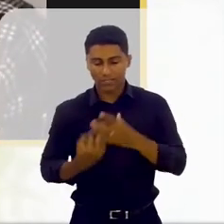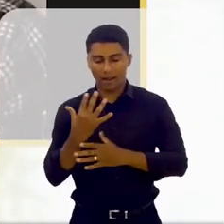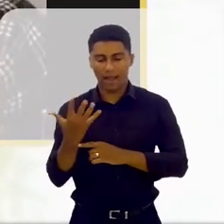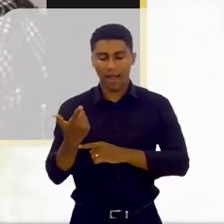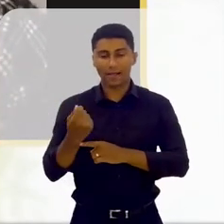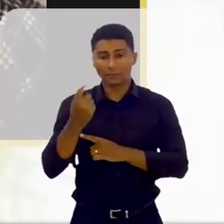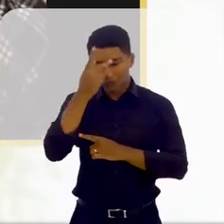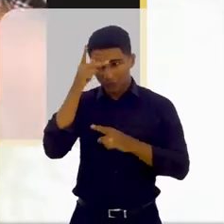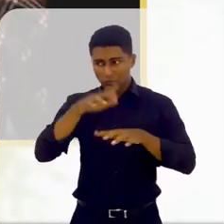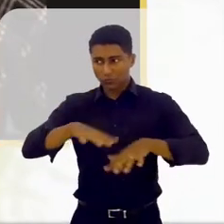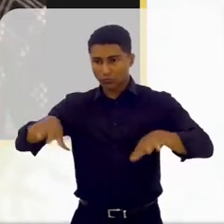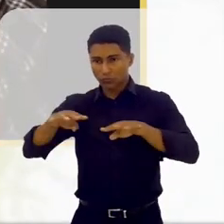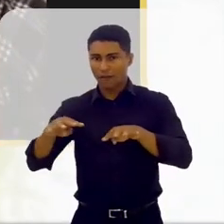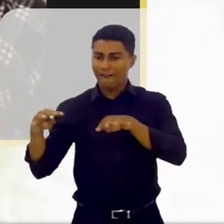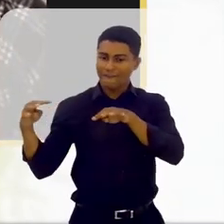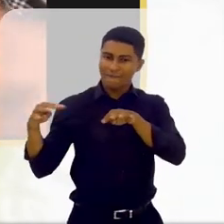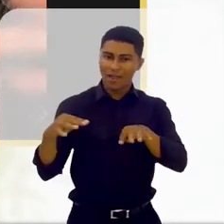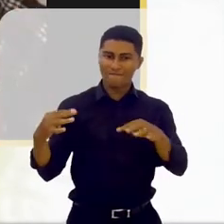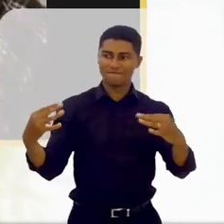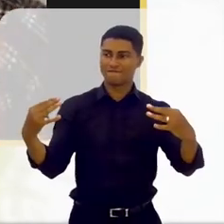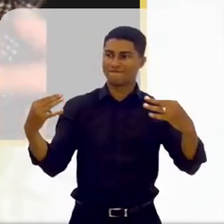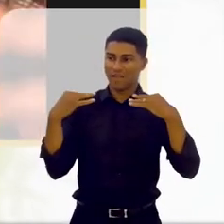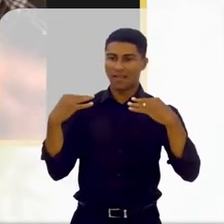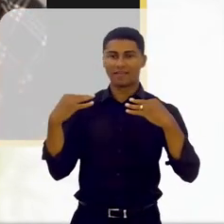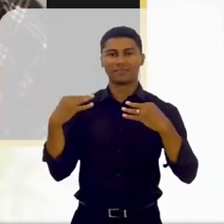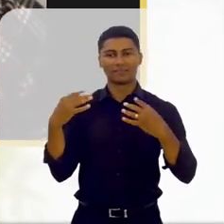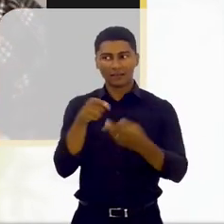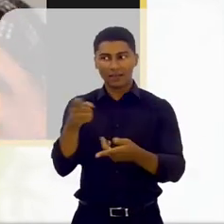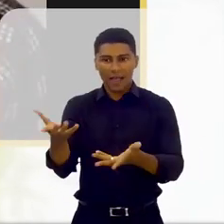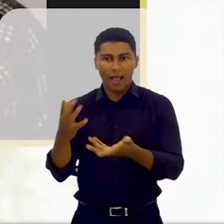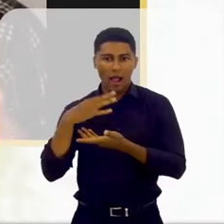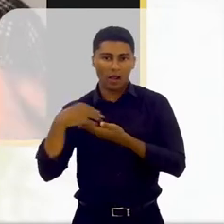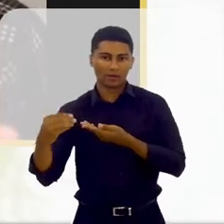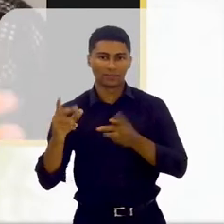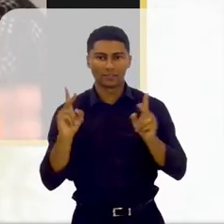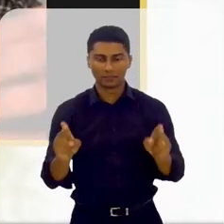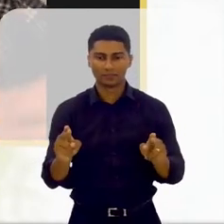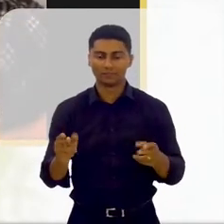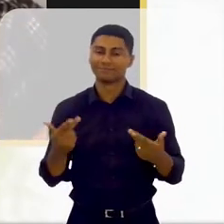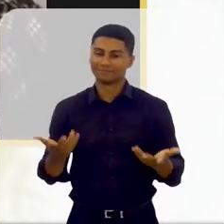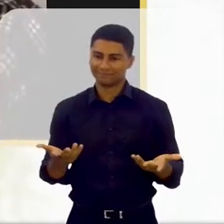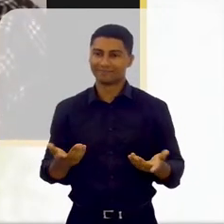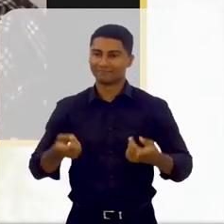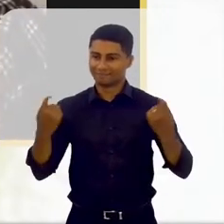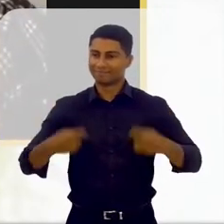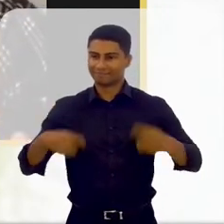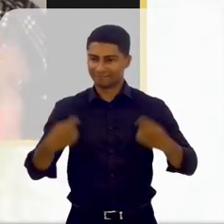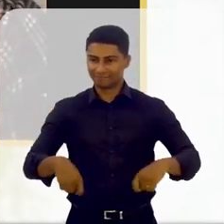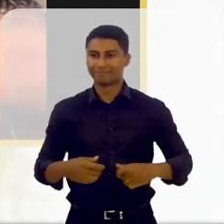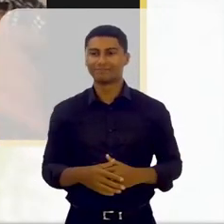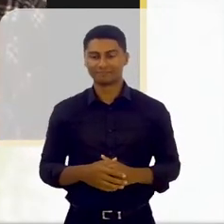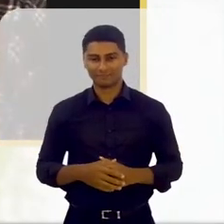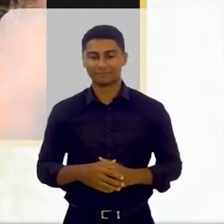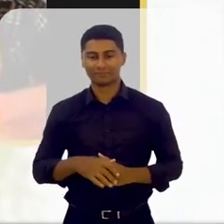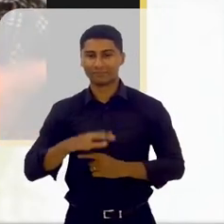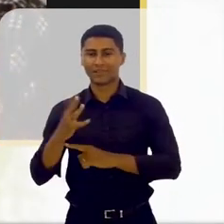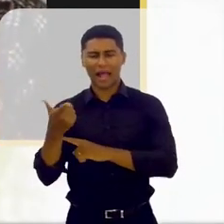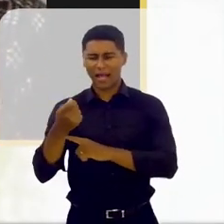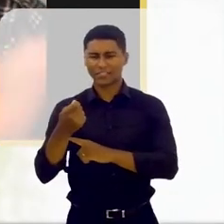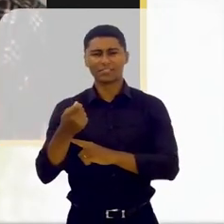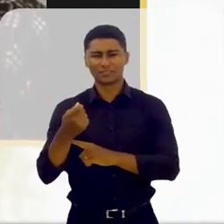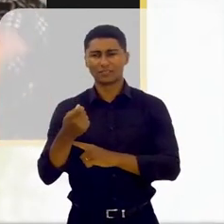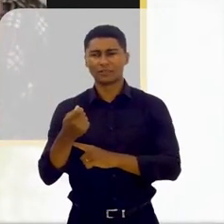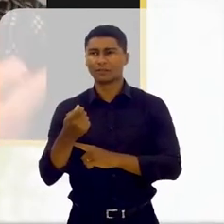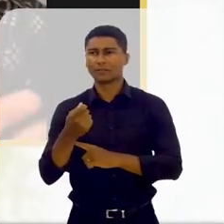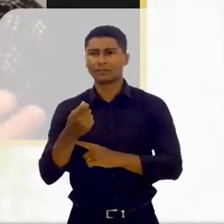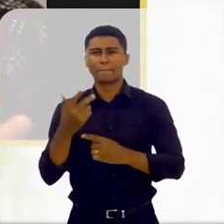pessoas, né? Por mais que a gente faça música comercial e isso e aquilo, a gente tem que fazer algo também que seja atemporal, Na alimentação,